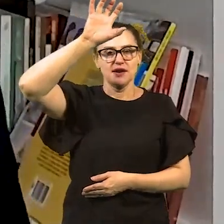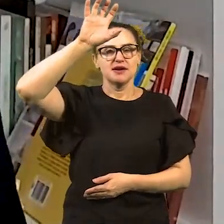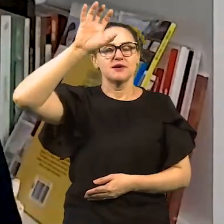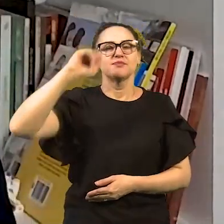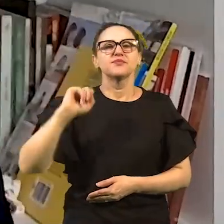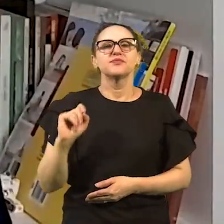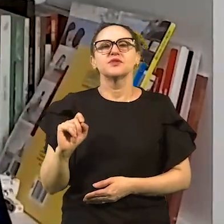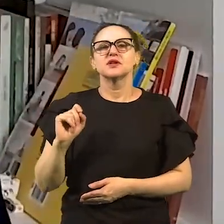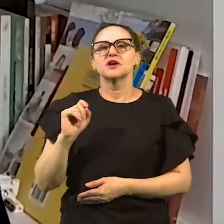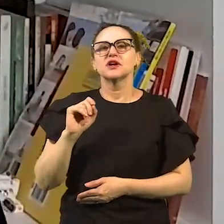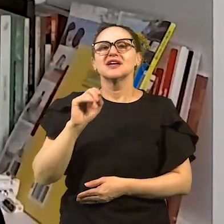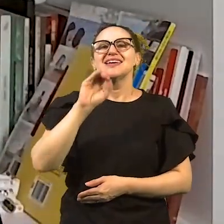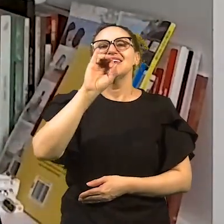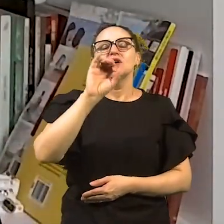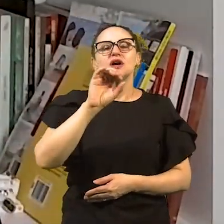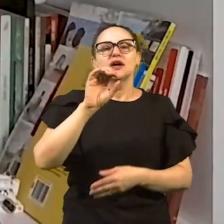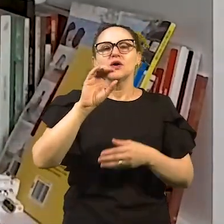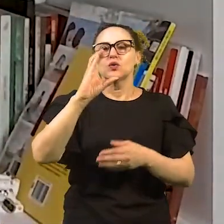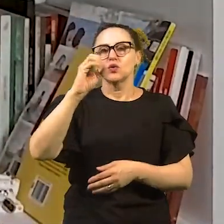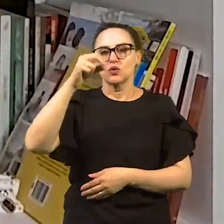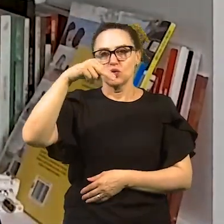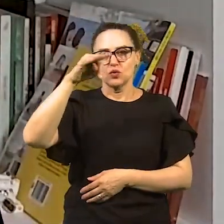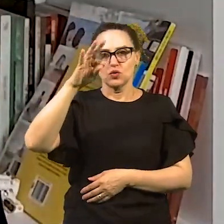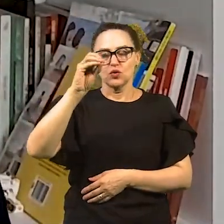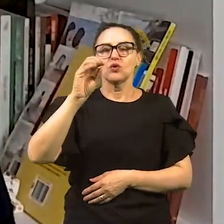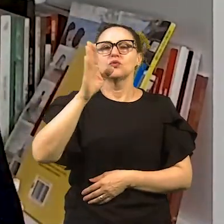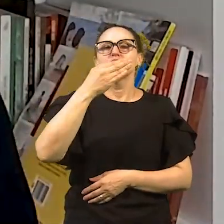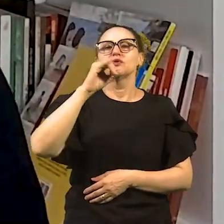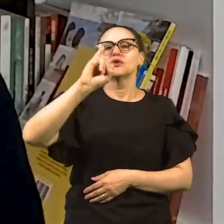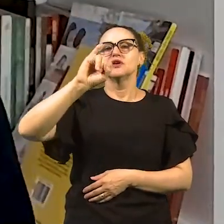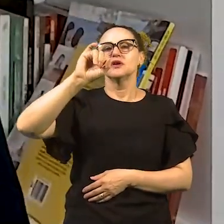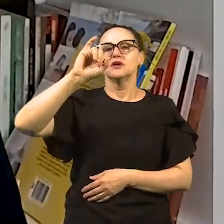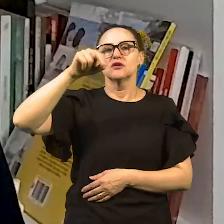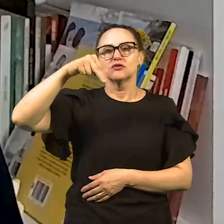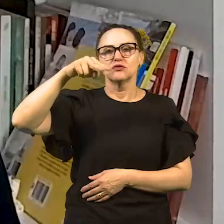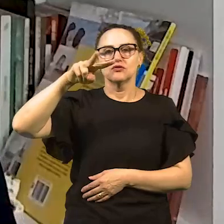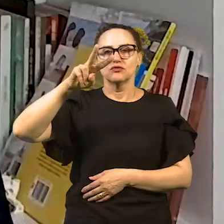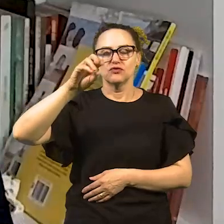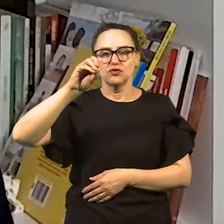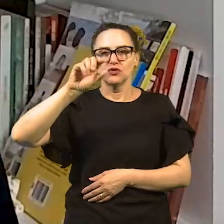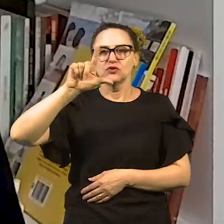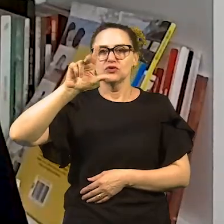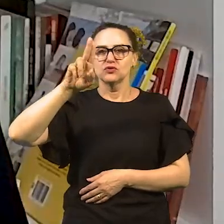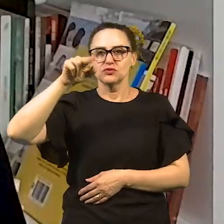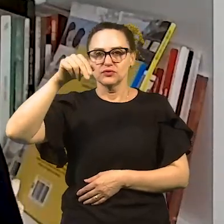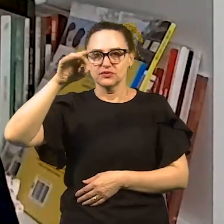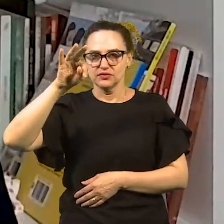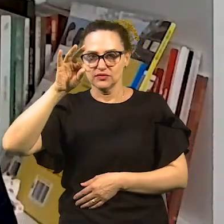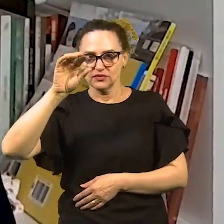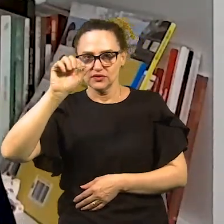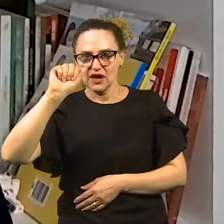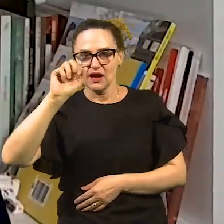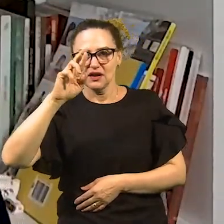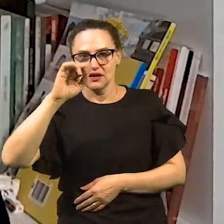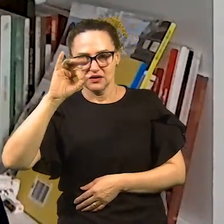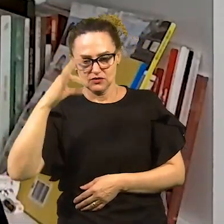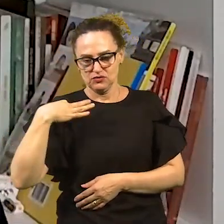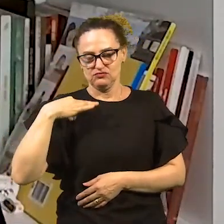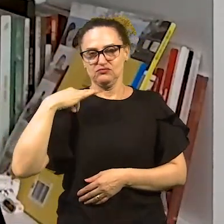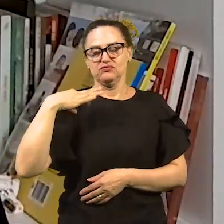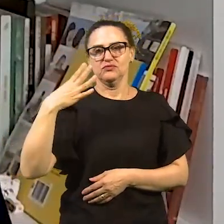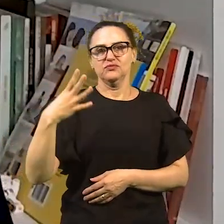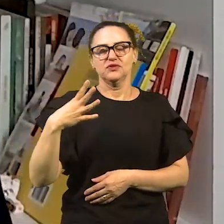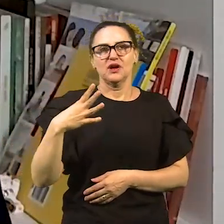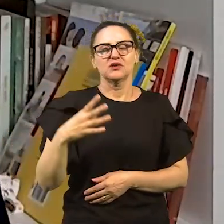faz parte do livro Contos Amazônicos, do Inglês de Souza, né? Do paraense Inglês de Souza. Esse conto